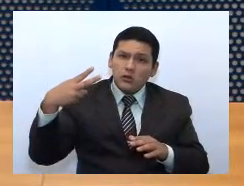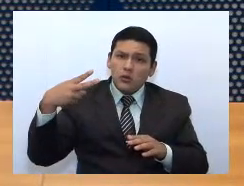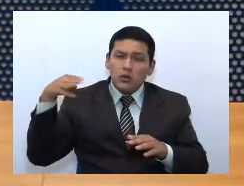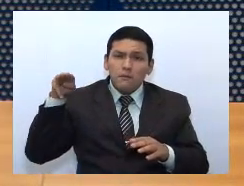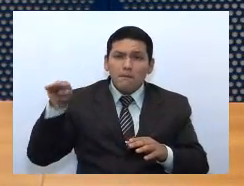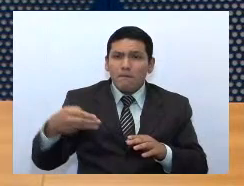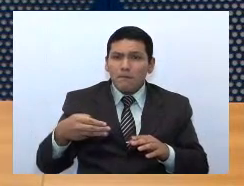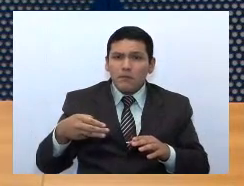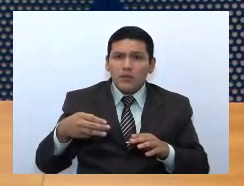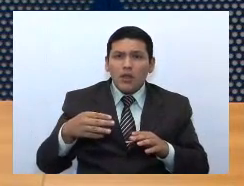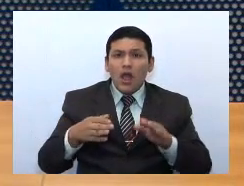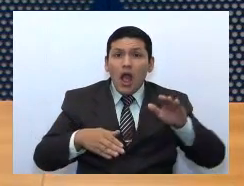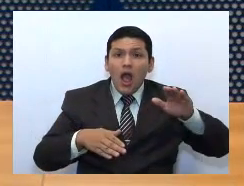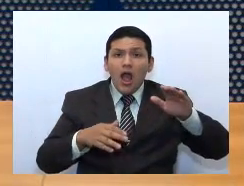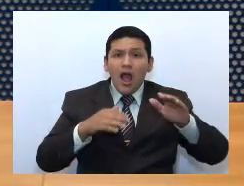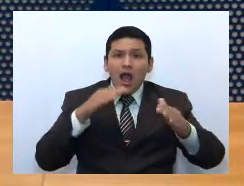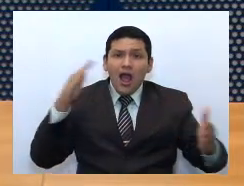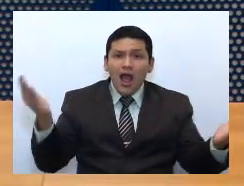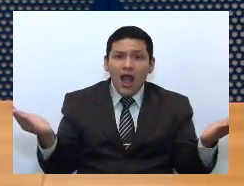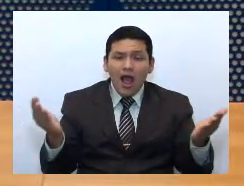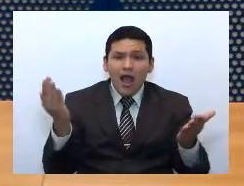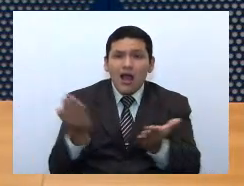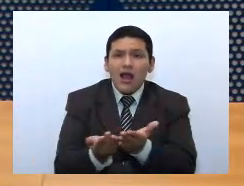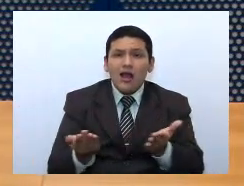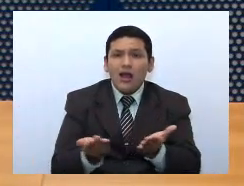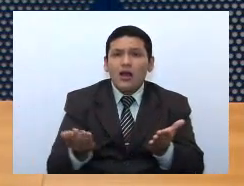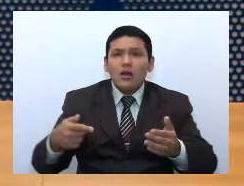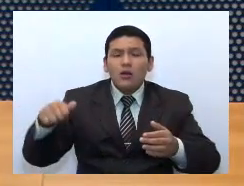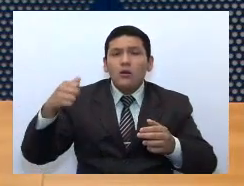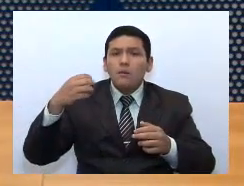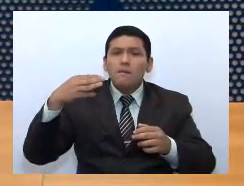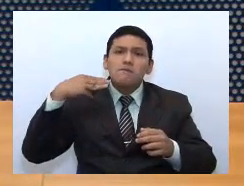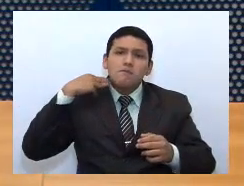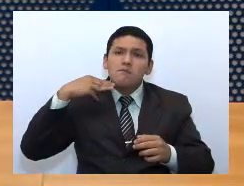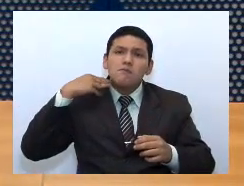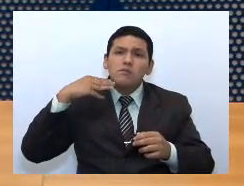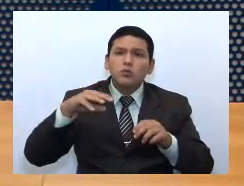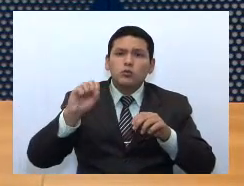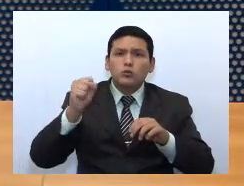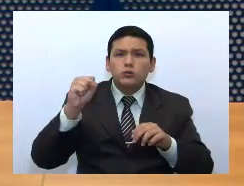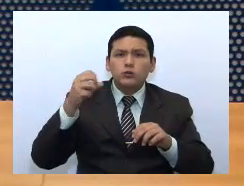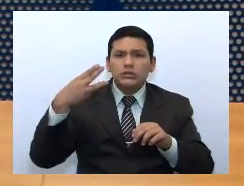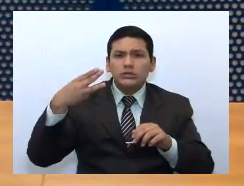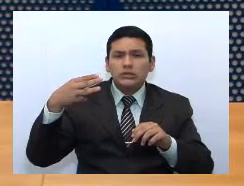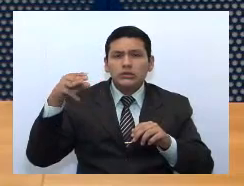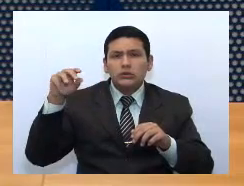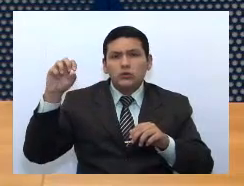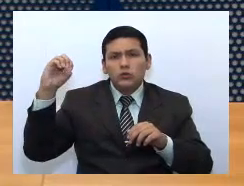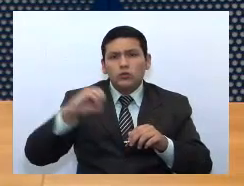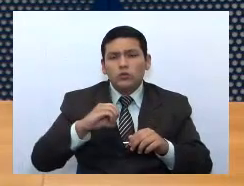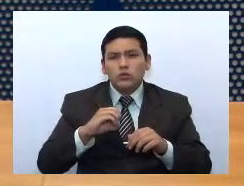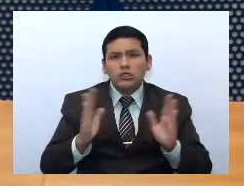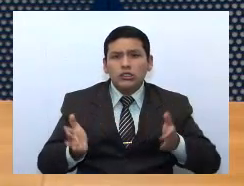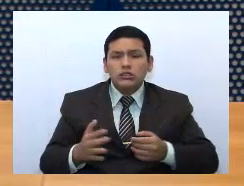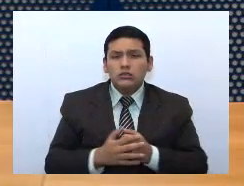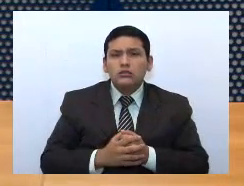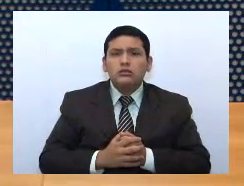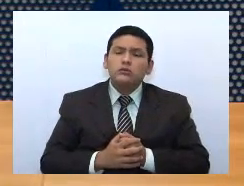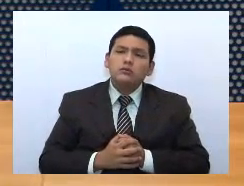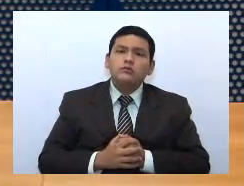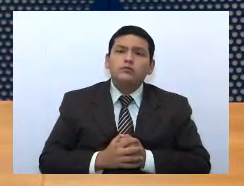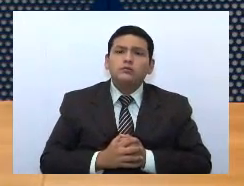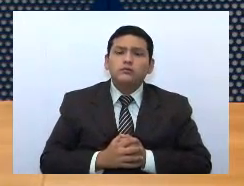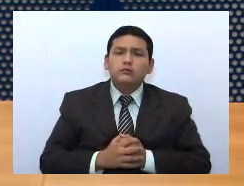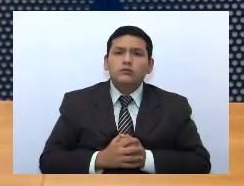maio, dá 8 milhões e 300, ou seja, 80% já empenhado nessa situação